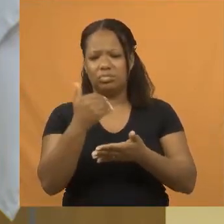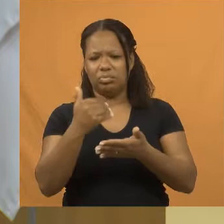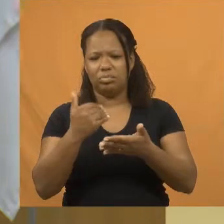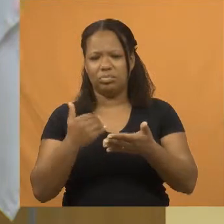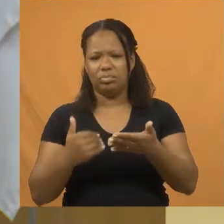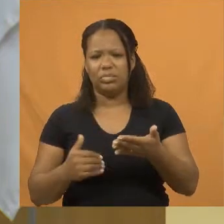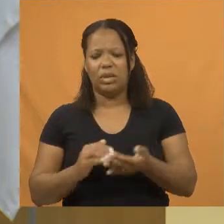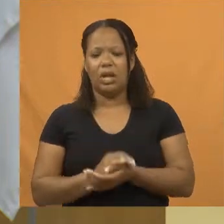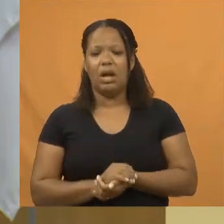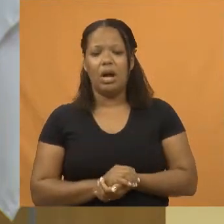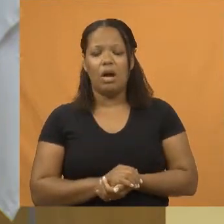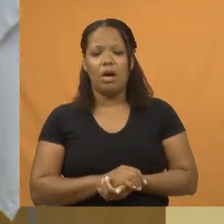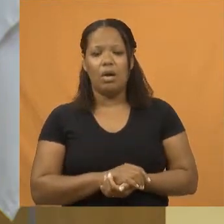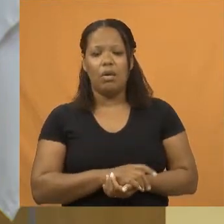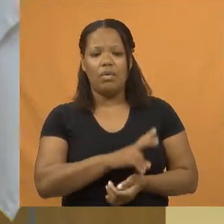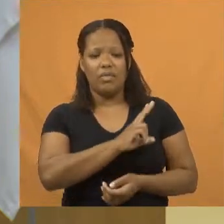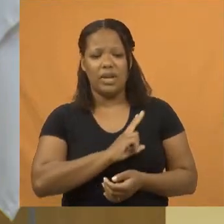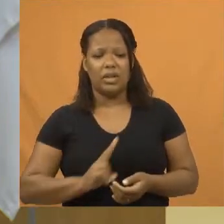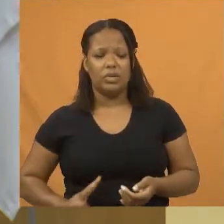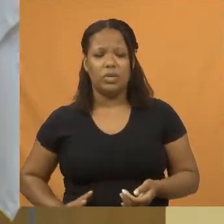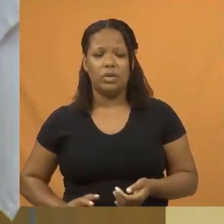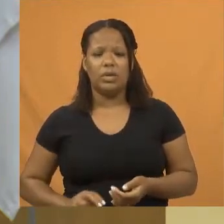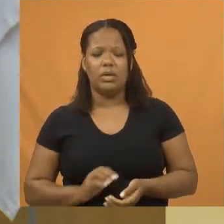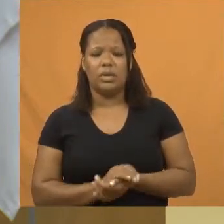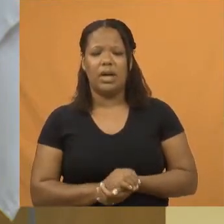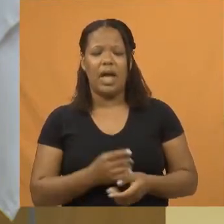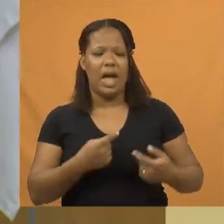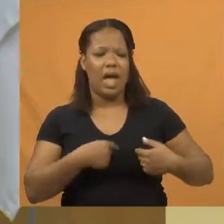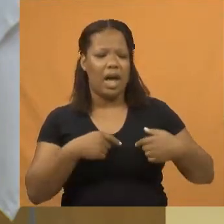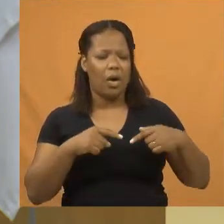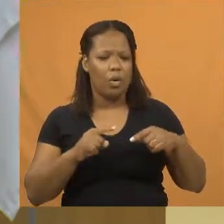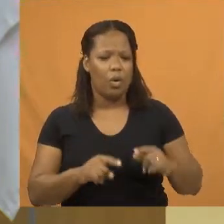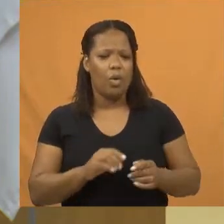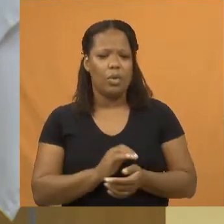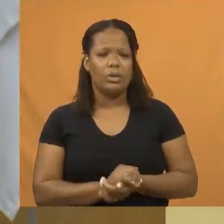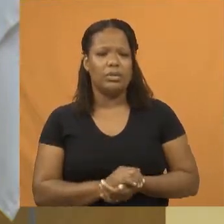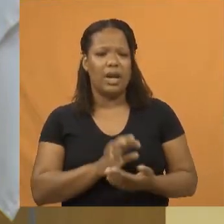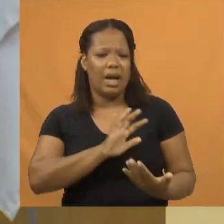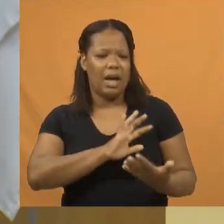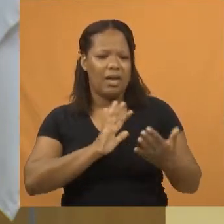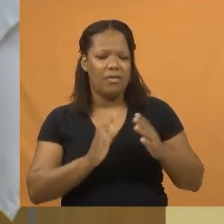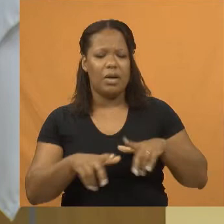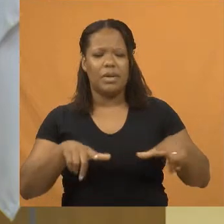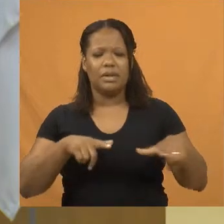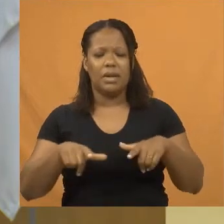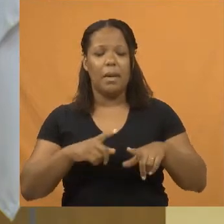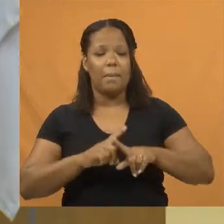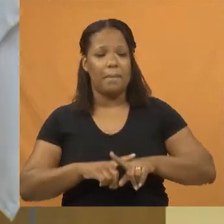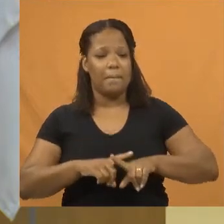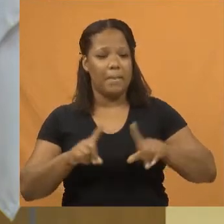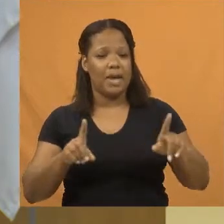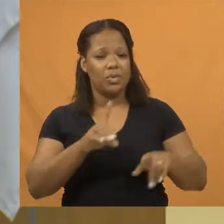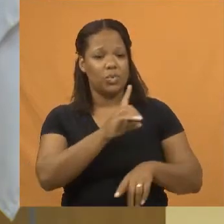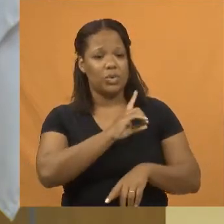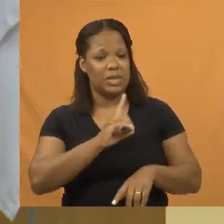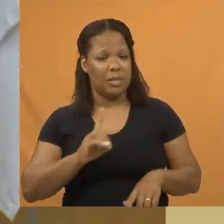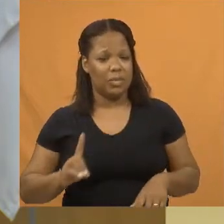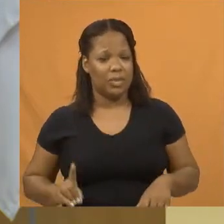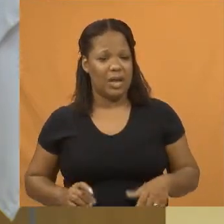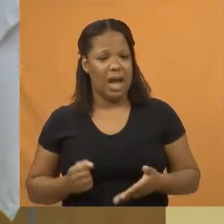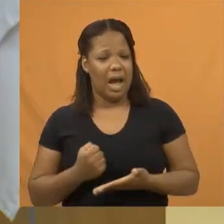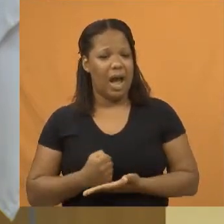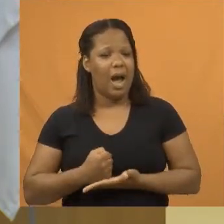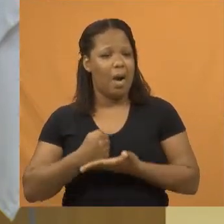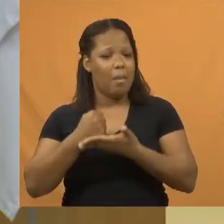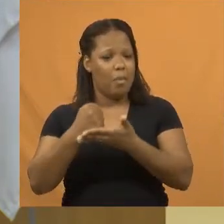vezes assina a moção aqui, que é contra a reforma da Previdência, que é contra a reforma trabalhista, mas os deputados que